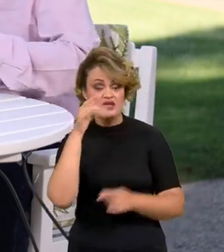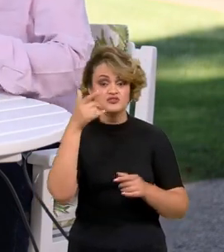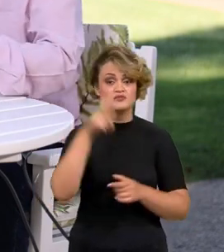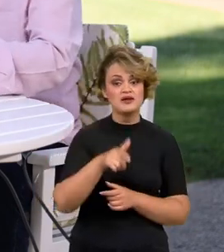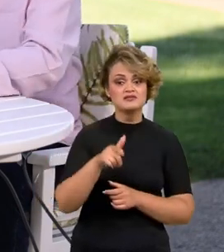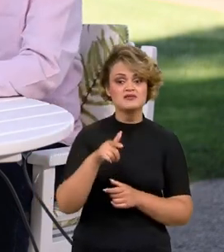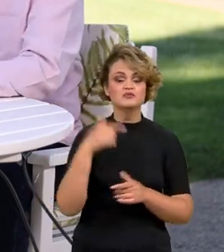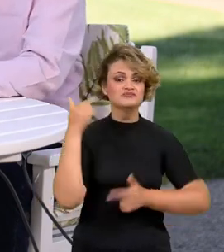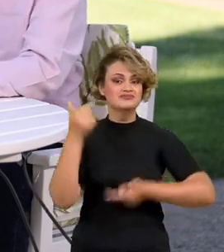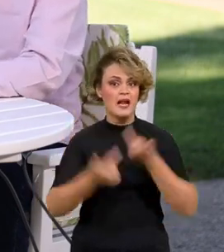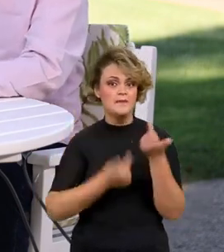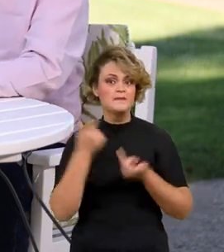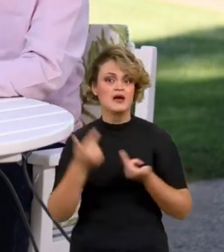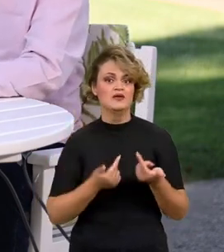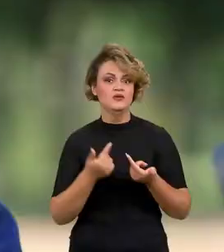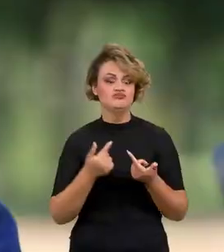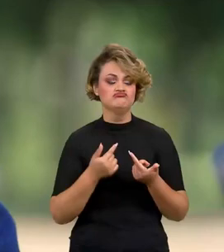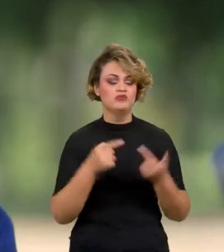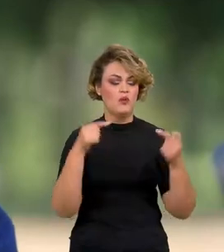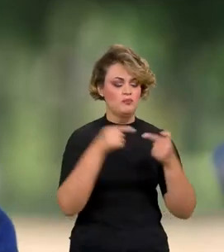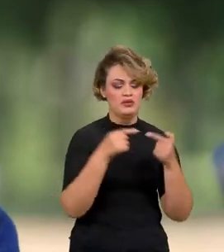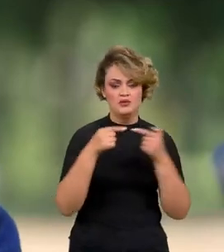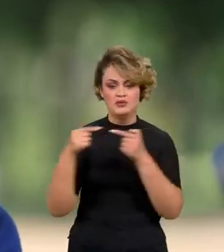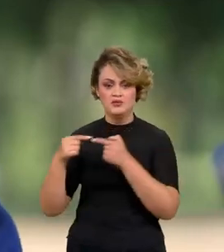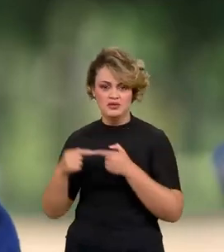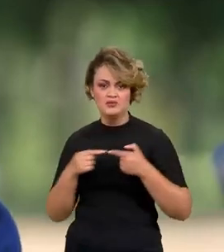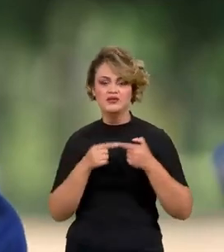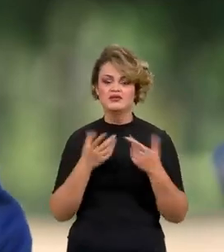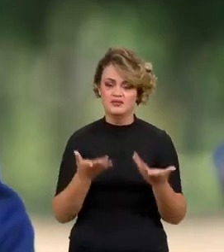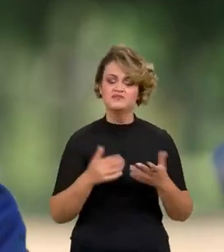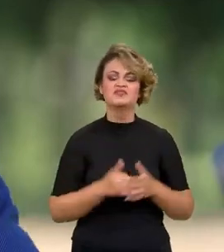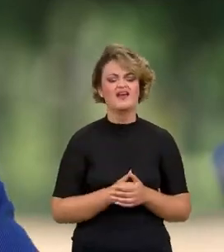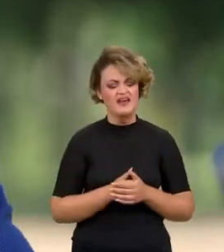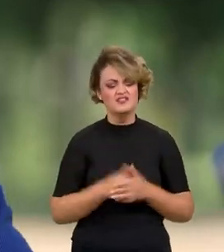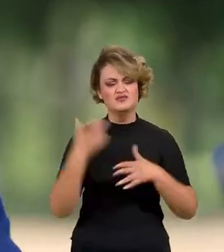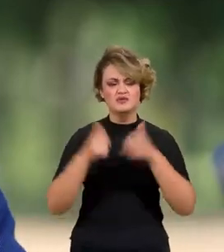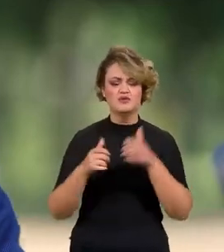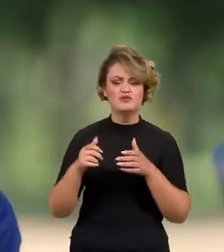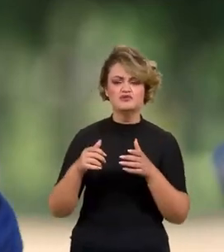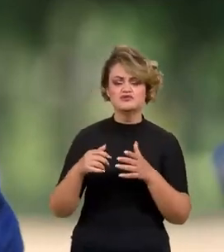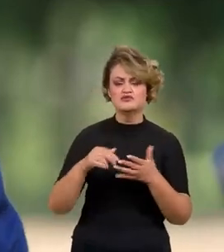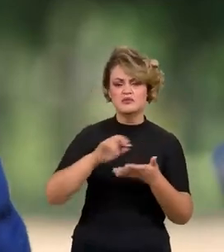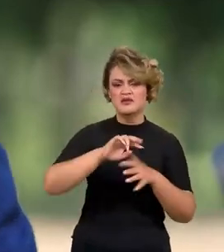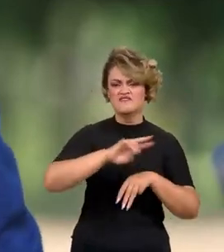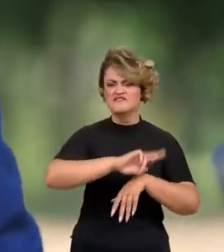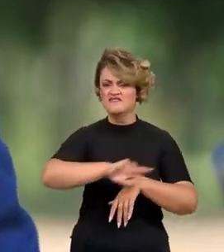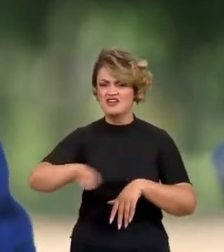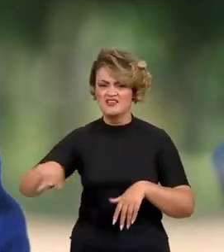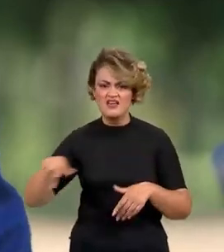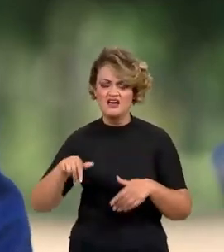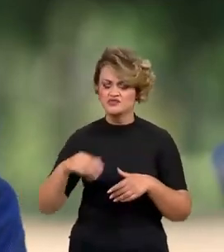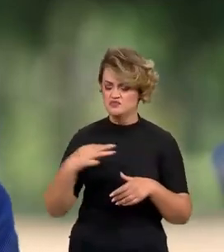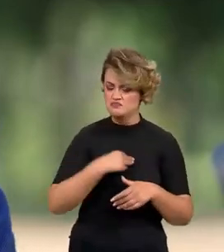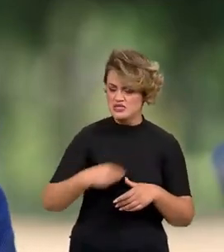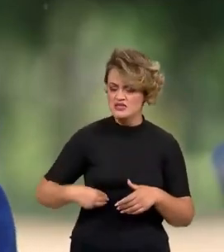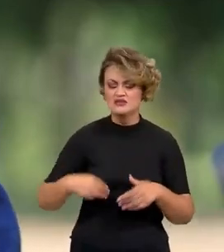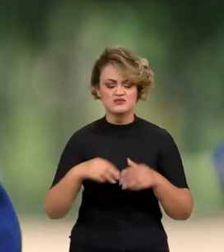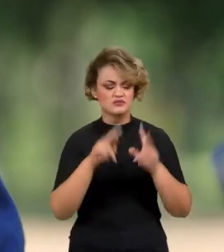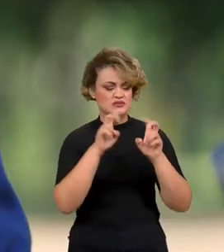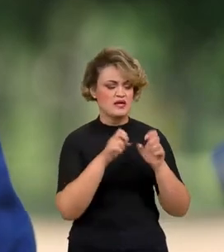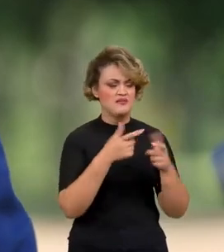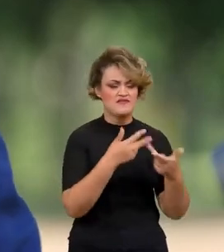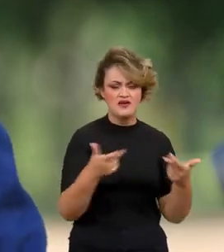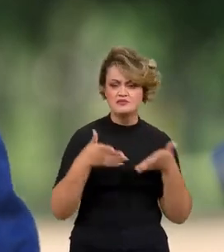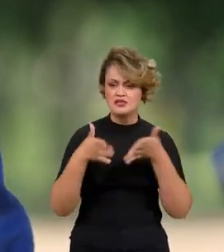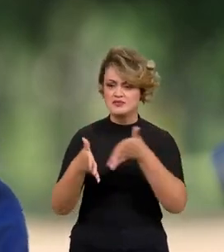muitas vezes é ligado ao outro né Porque nós falamos muito através ou seja os ministros trabalharem juntos em assunto mas é importante